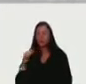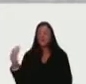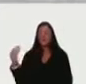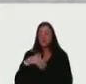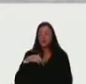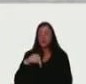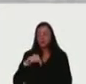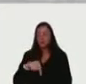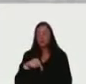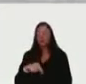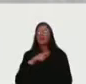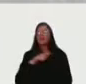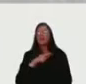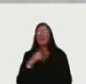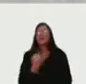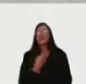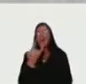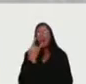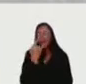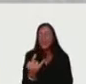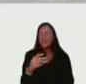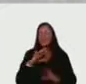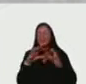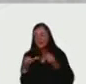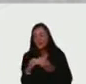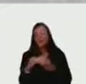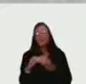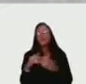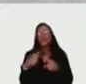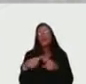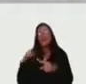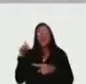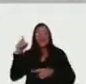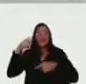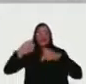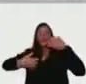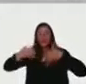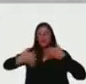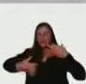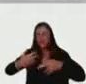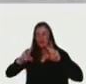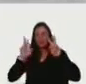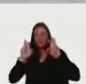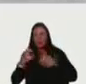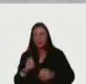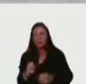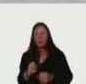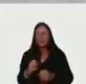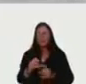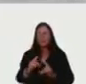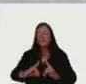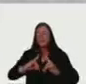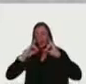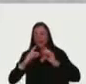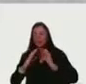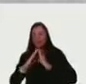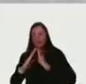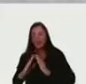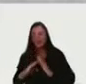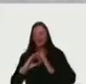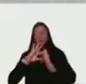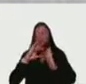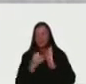de paixão a essa comissão para nós, que cada vez que ele fala sobre prédios tombados, fala sobre a beleza da nossa cidade, a gente